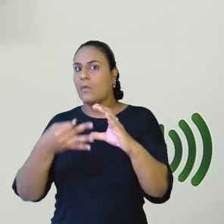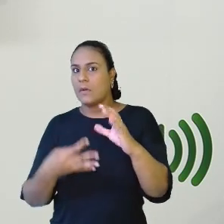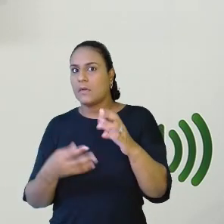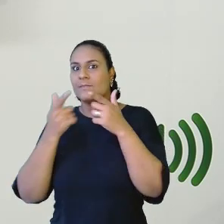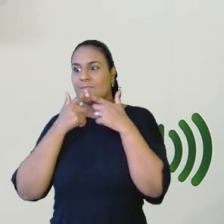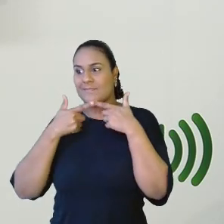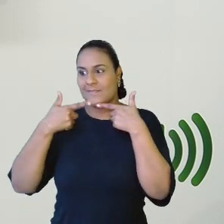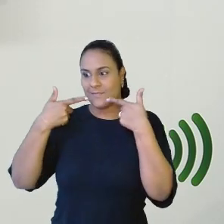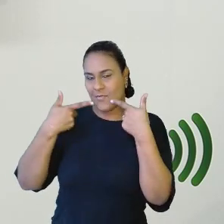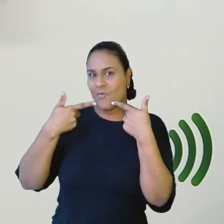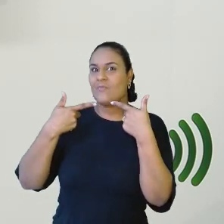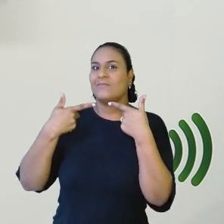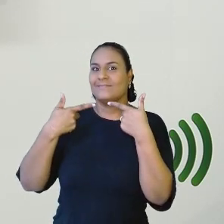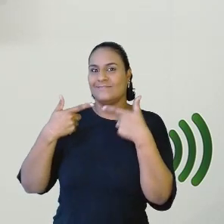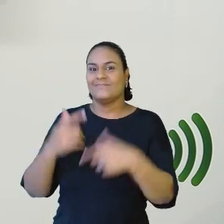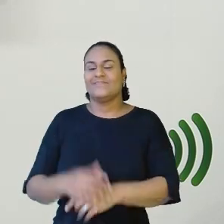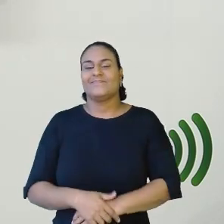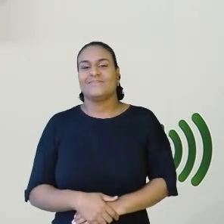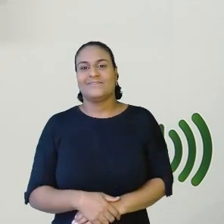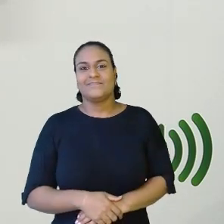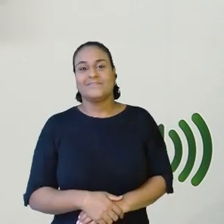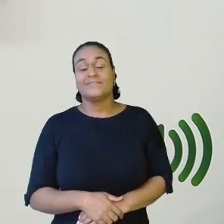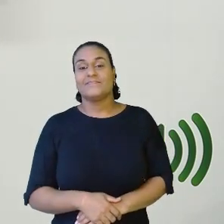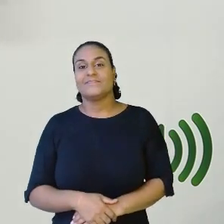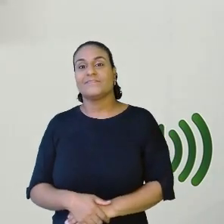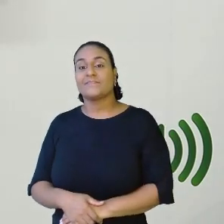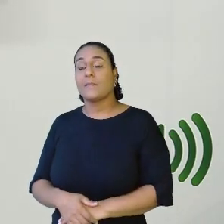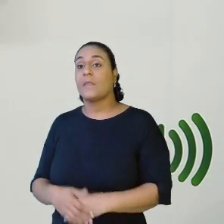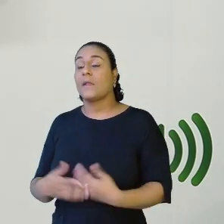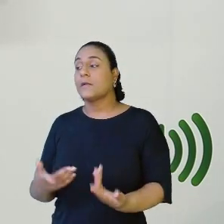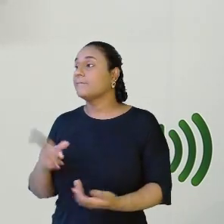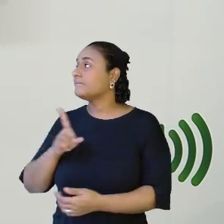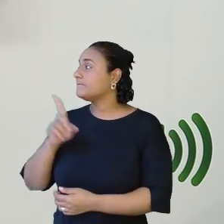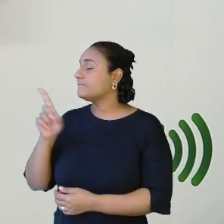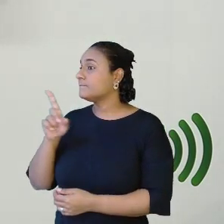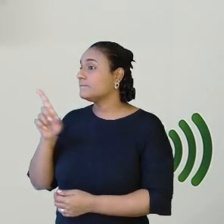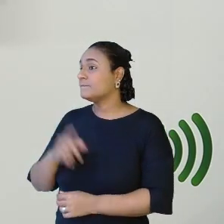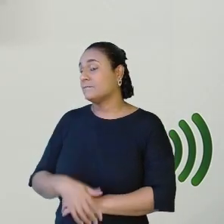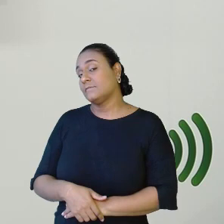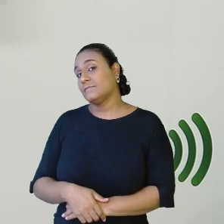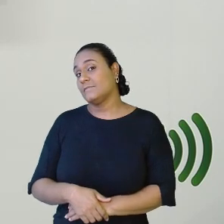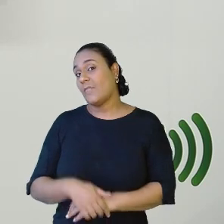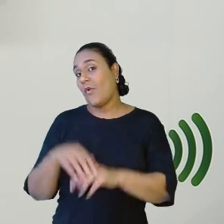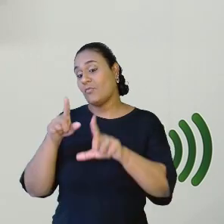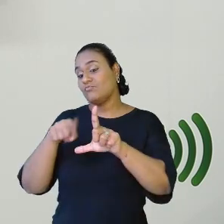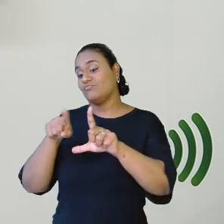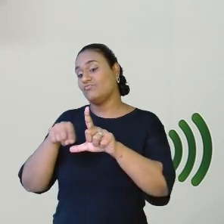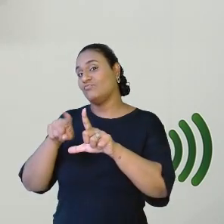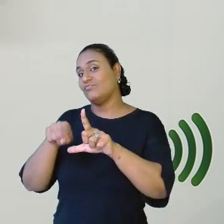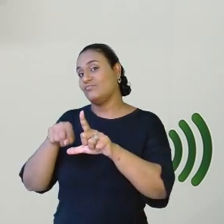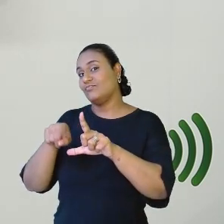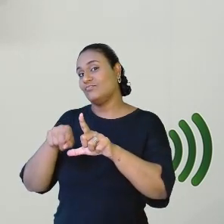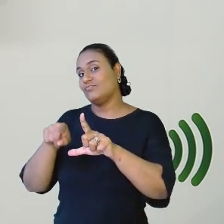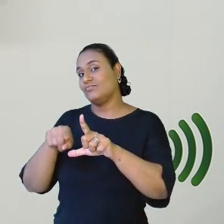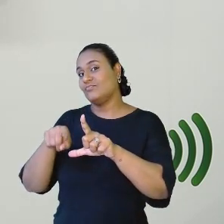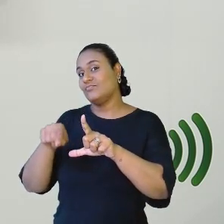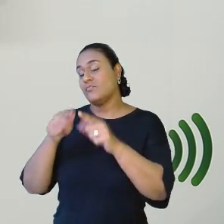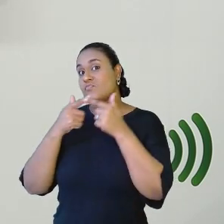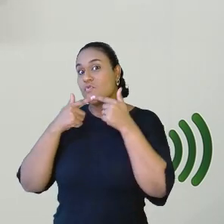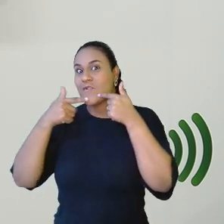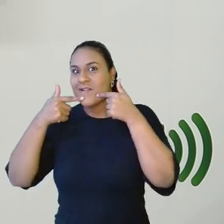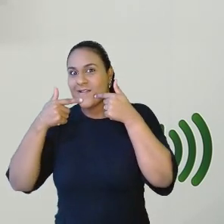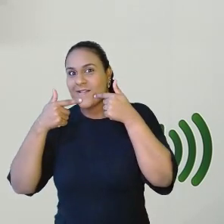de brincadeira, de ironia. E aí, então a gente passa para, olha lá, nosso emoji brincalhão ali se